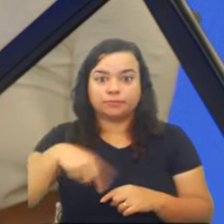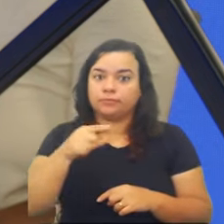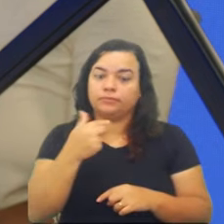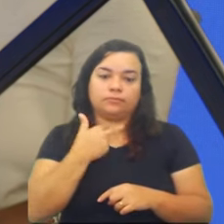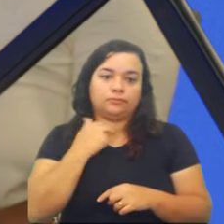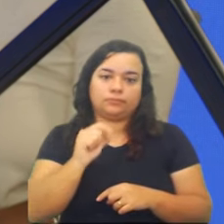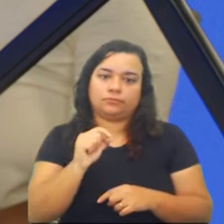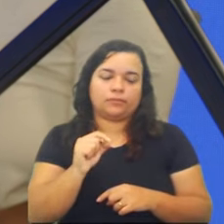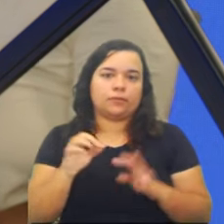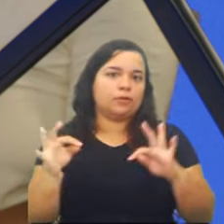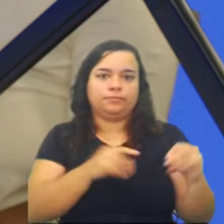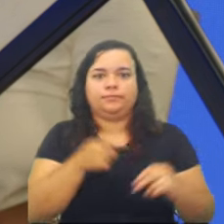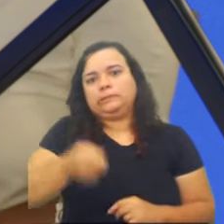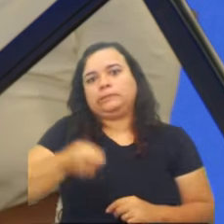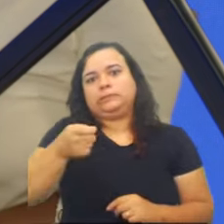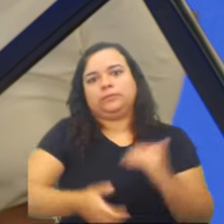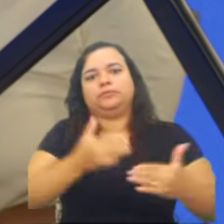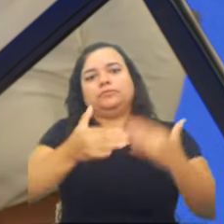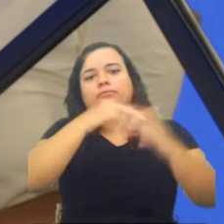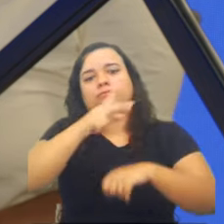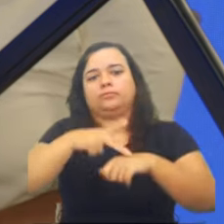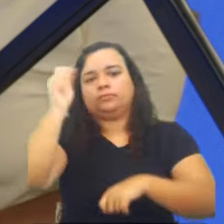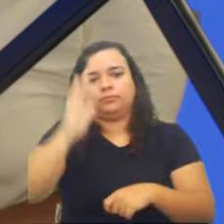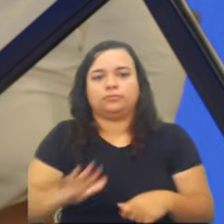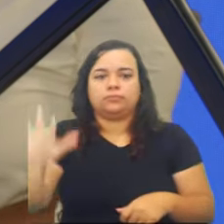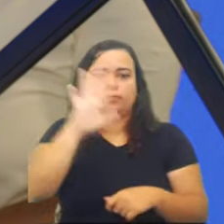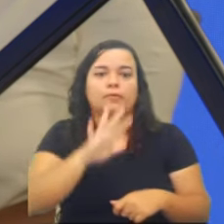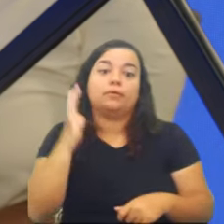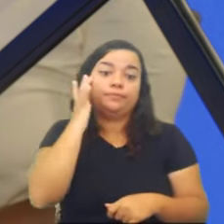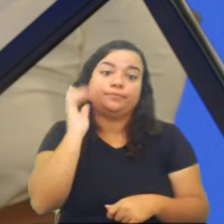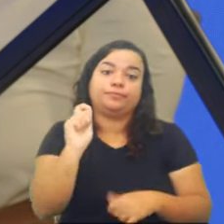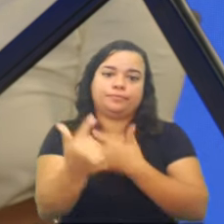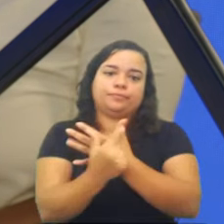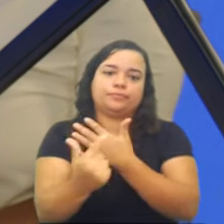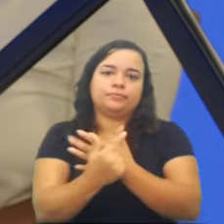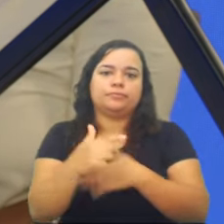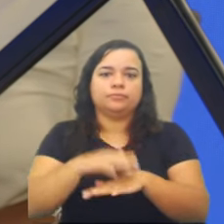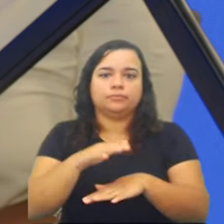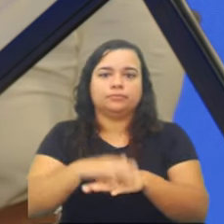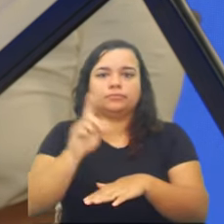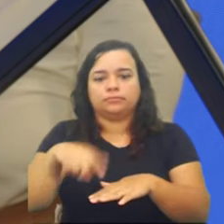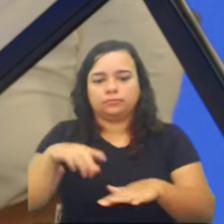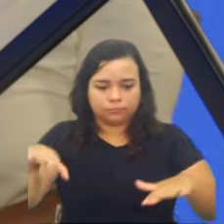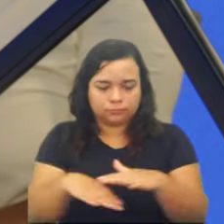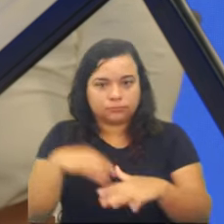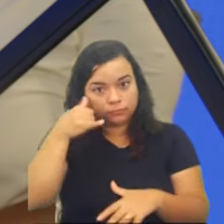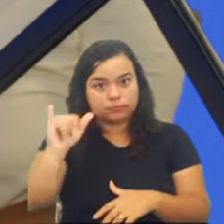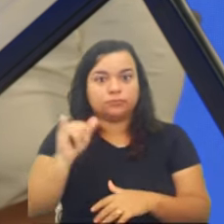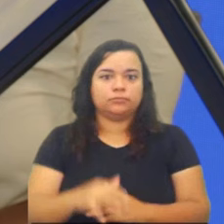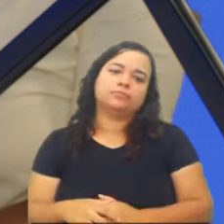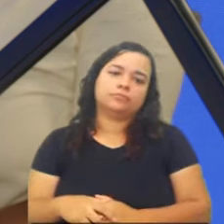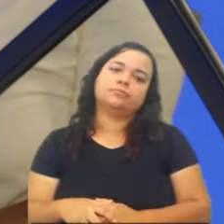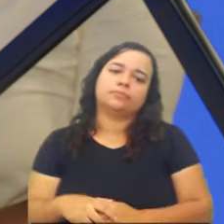não pode toda essa extremismo que vem avançando no país eu acho que esse papel é de não